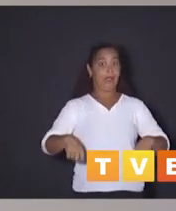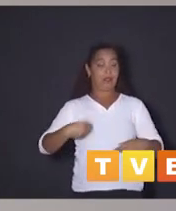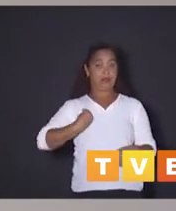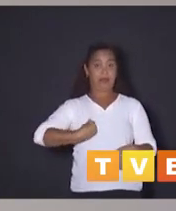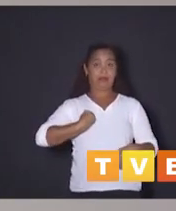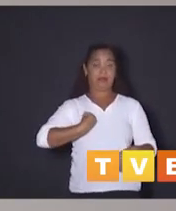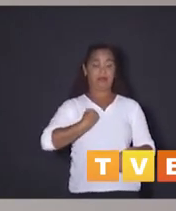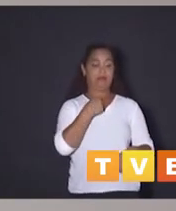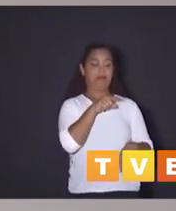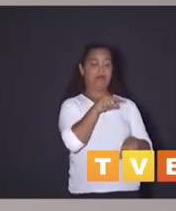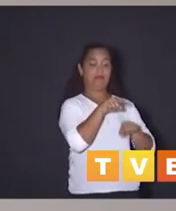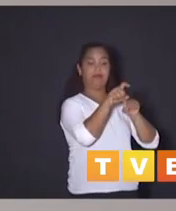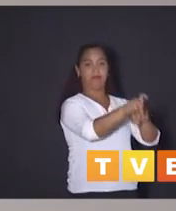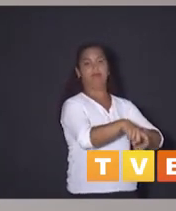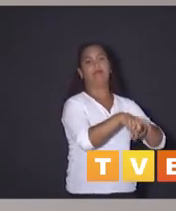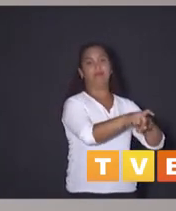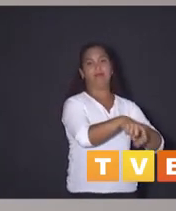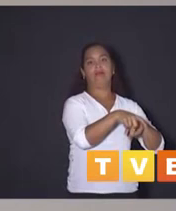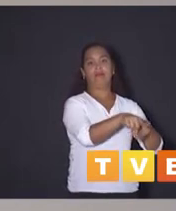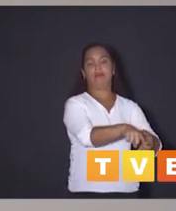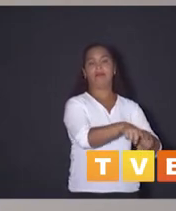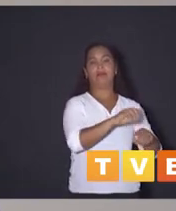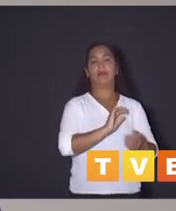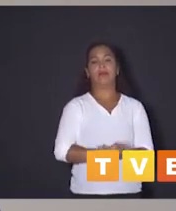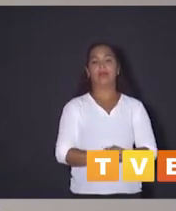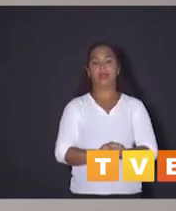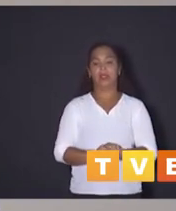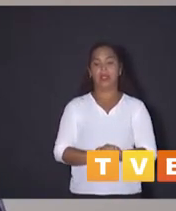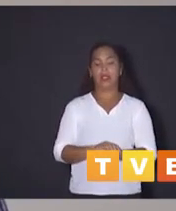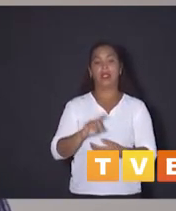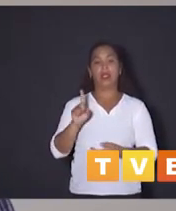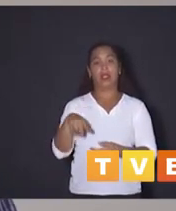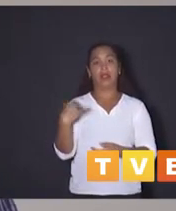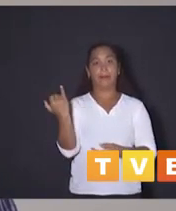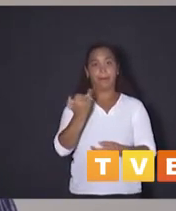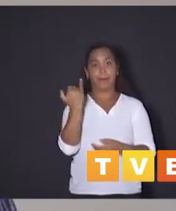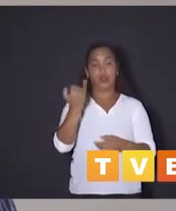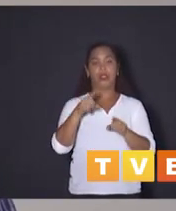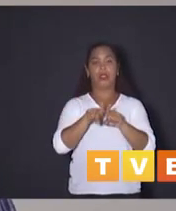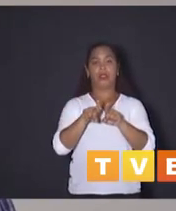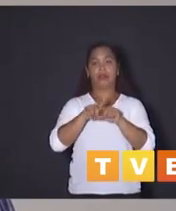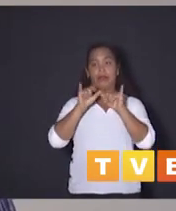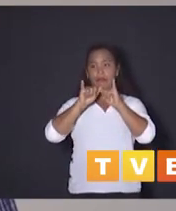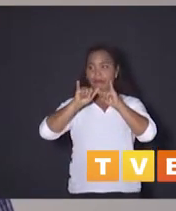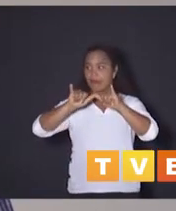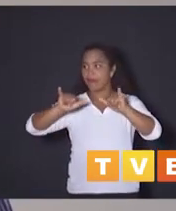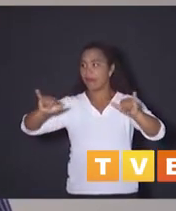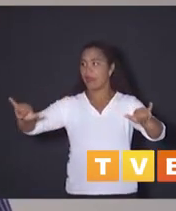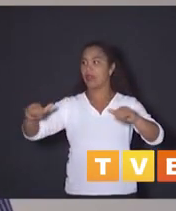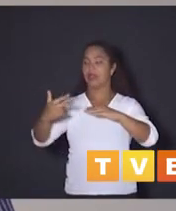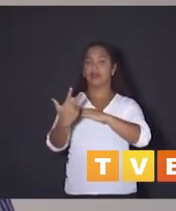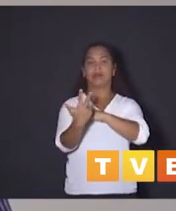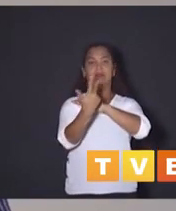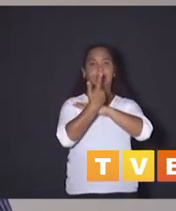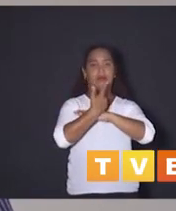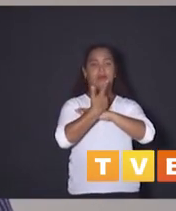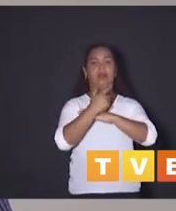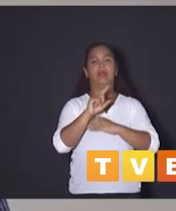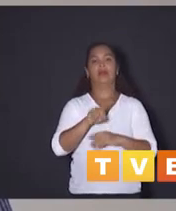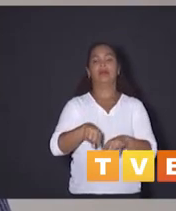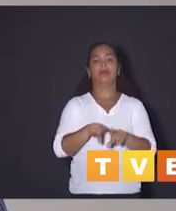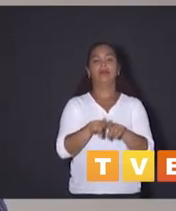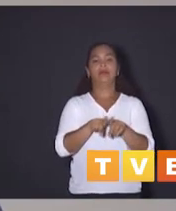depender da população que vive no meio rural e é importante dizer para todos que nos assistem só relembrando que